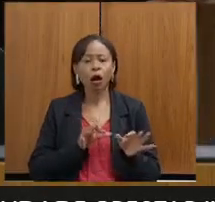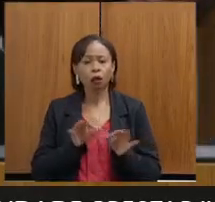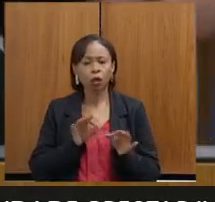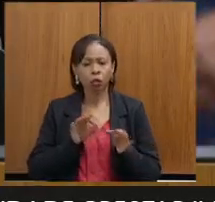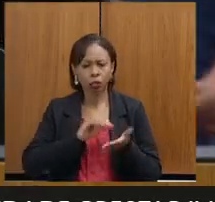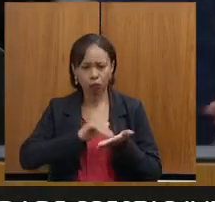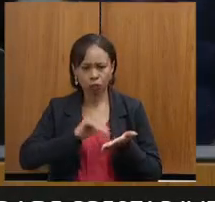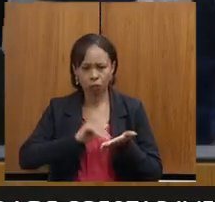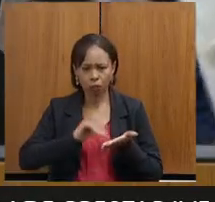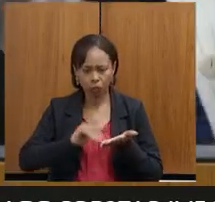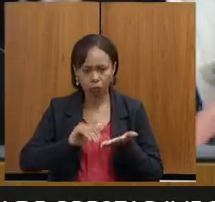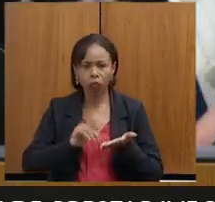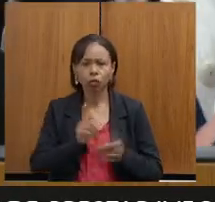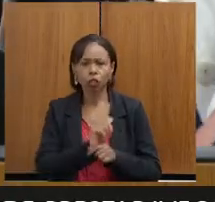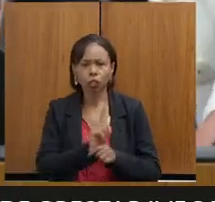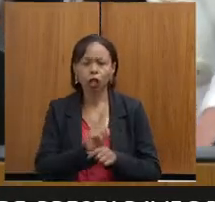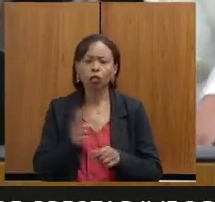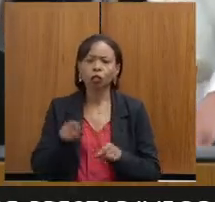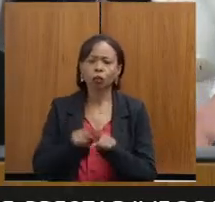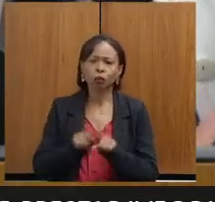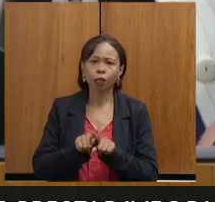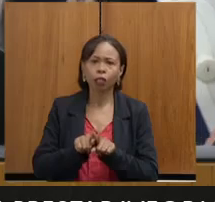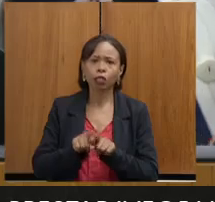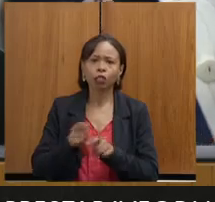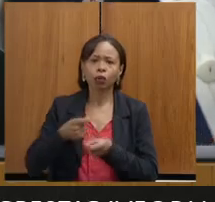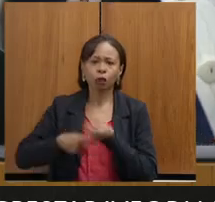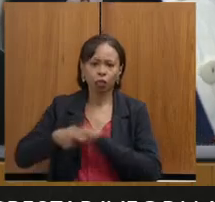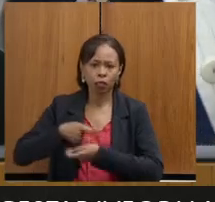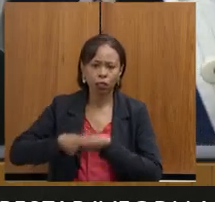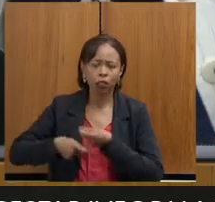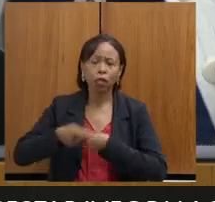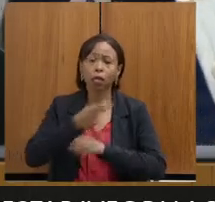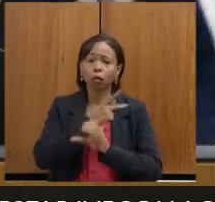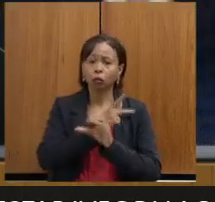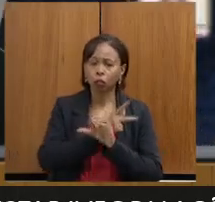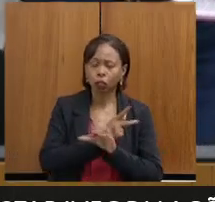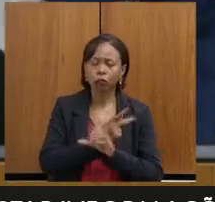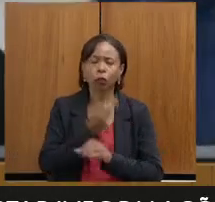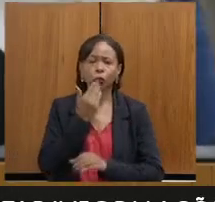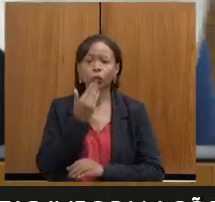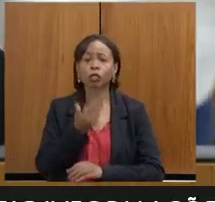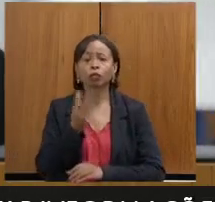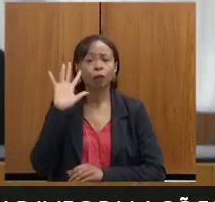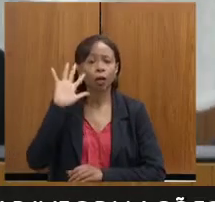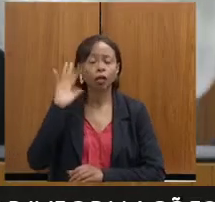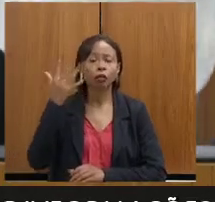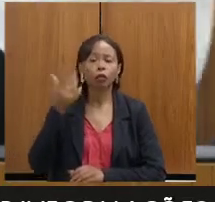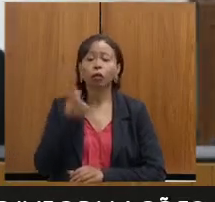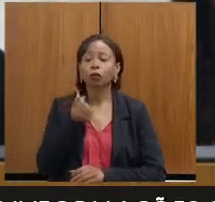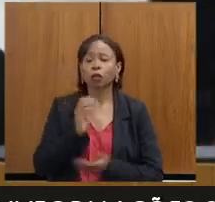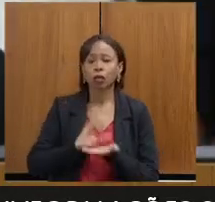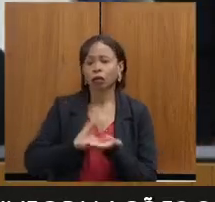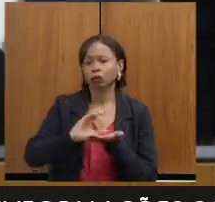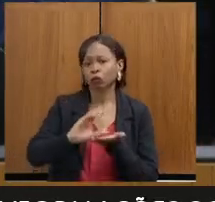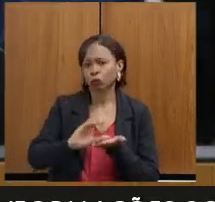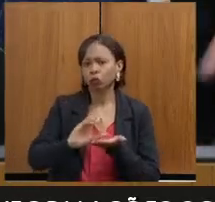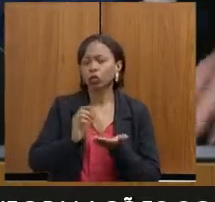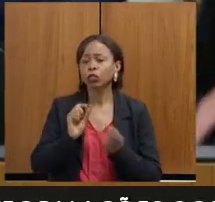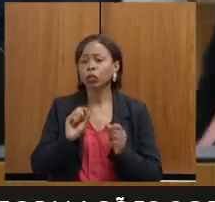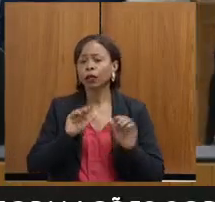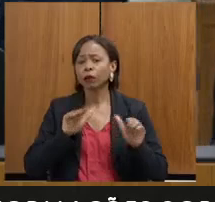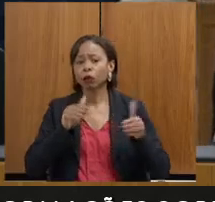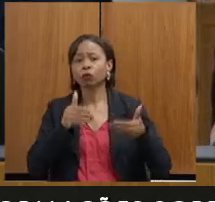gestão Seplag Secretaria de Fazenda pedir para ir por isso se viu pedir providências pode ser destinados recursos de